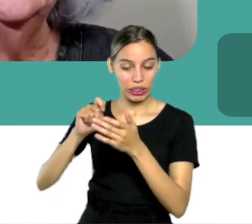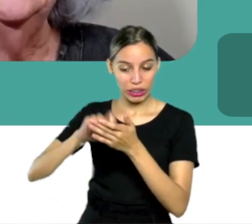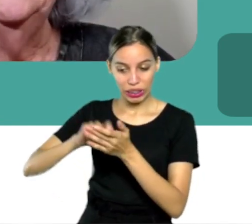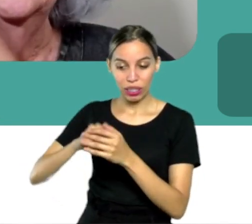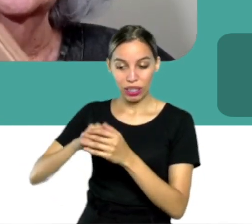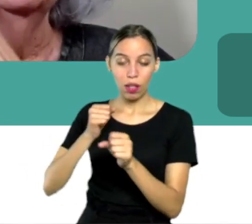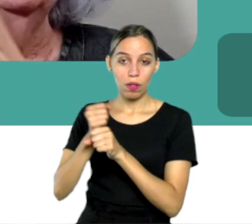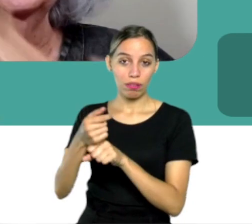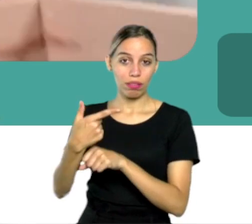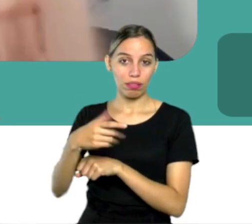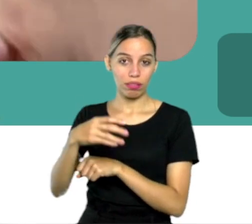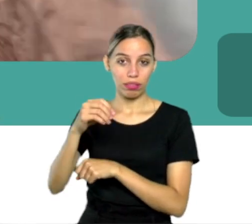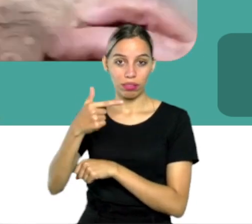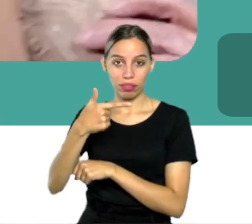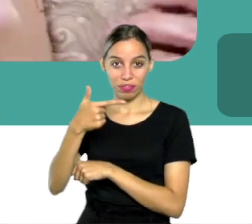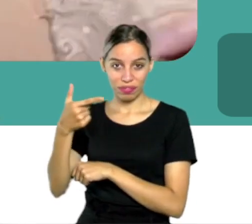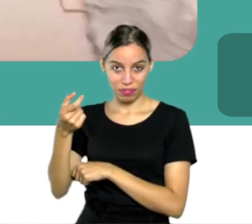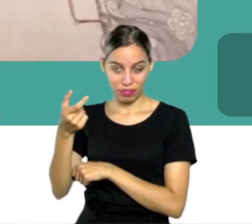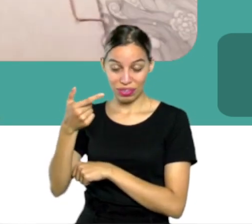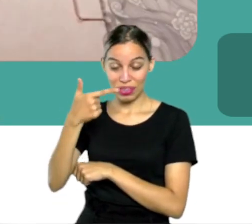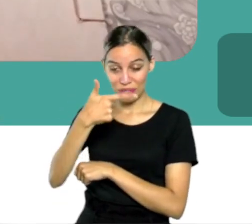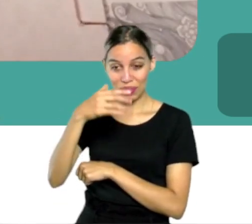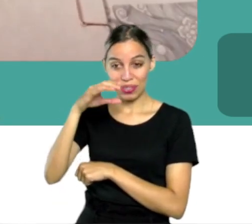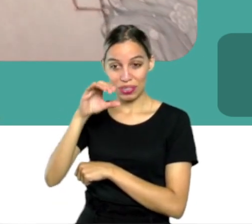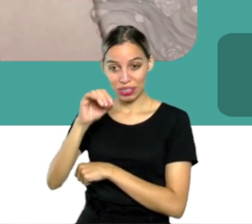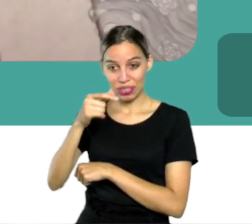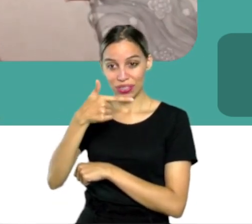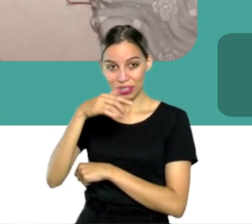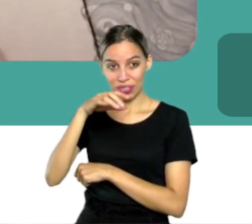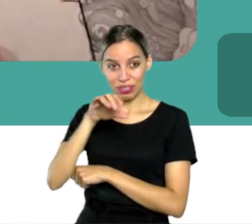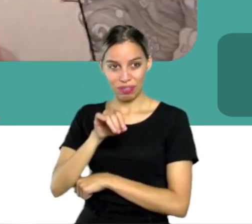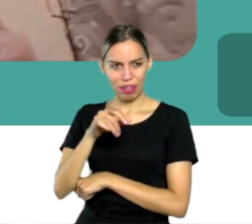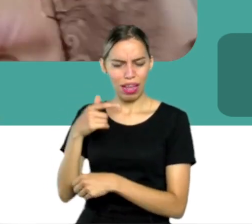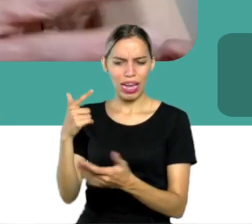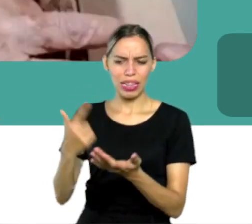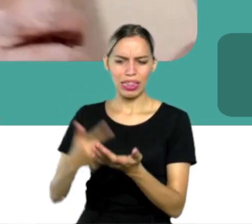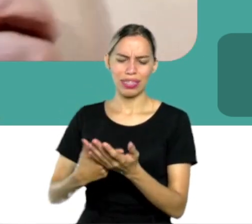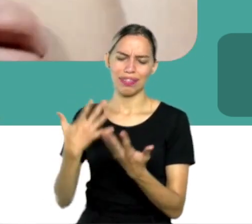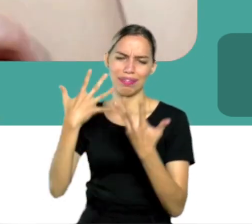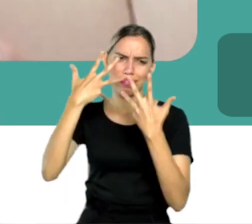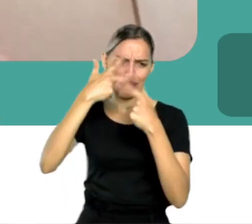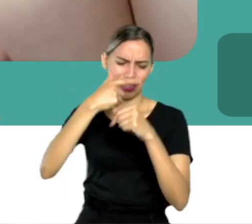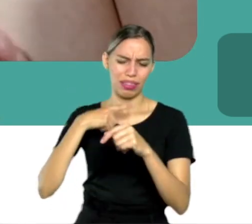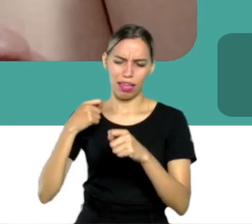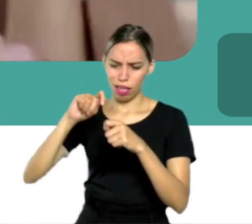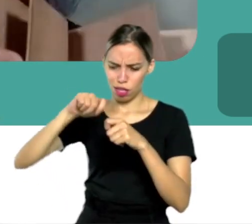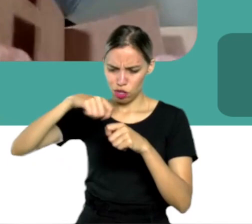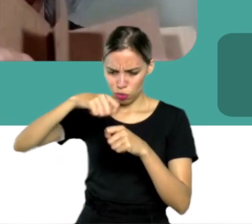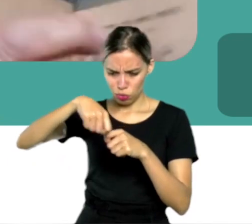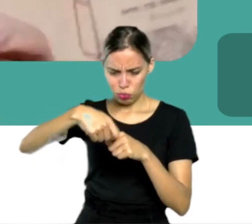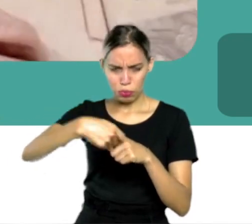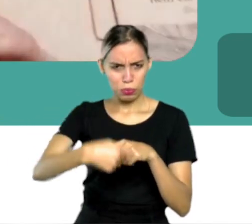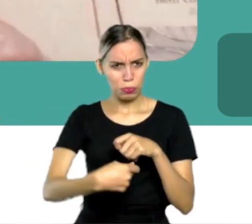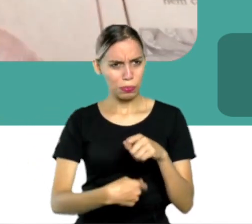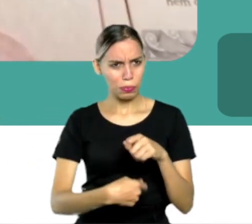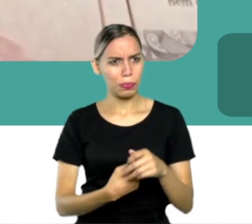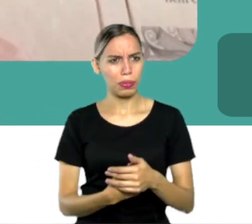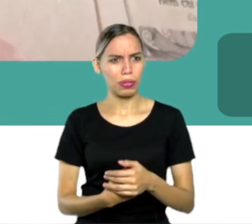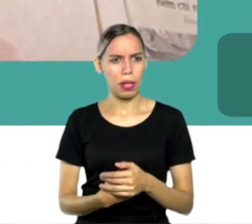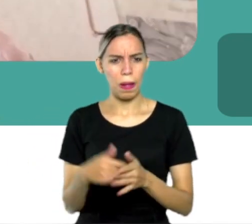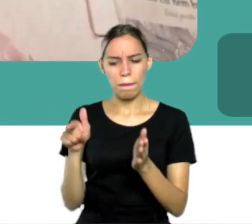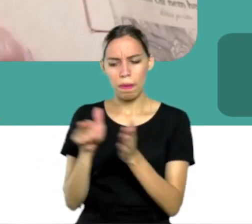né? Elas me pediram, ele é lindo, olha aqui. Ele é costurado página por página, né? Com esse